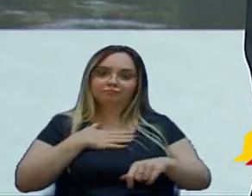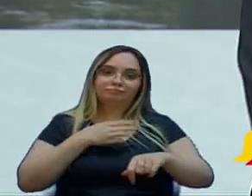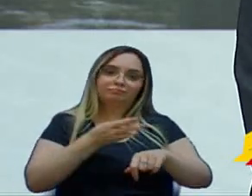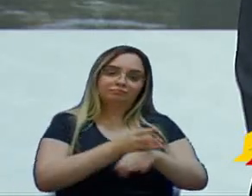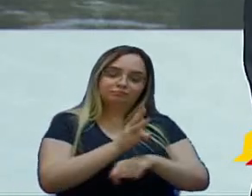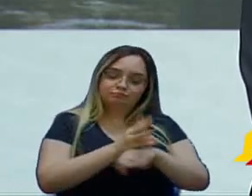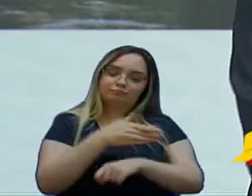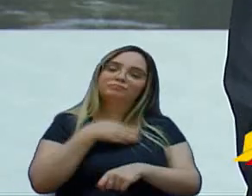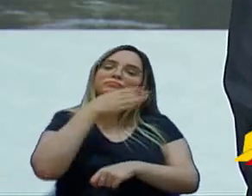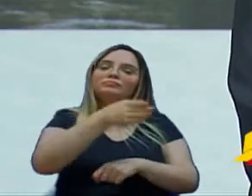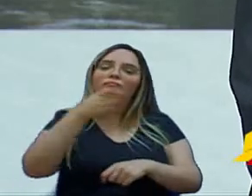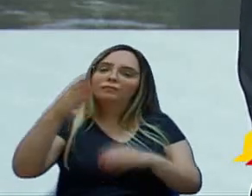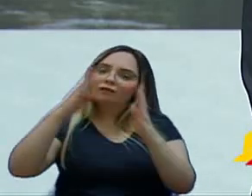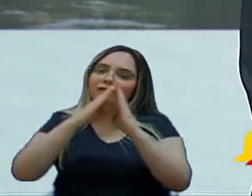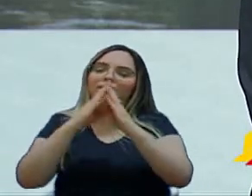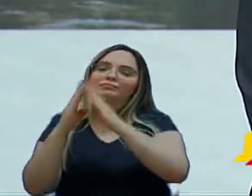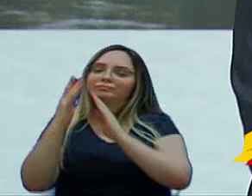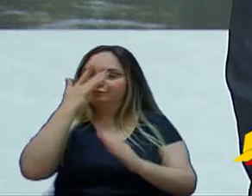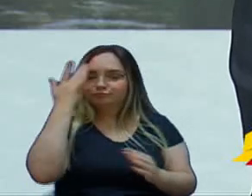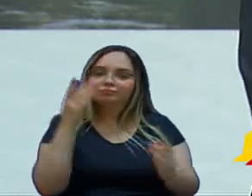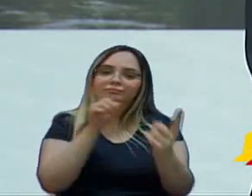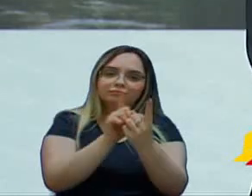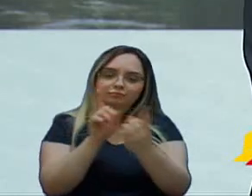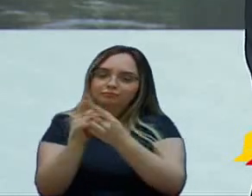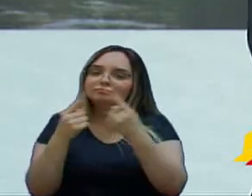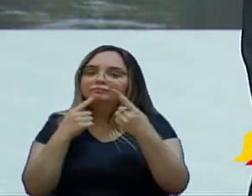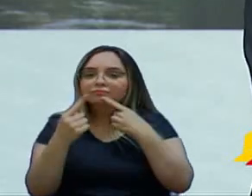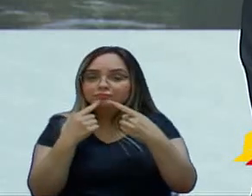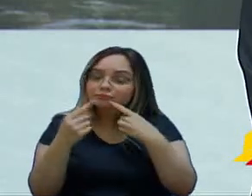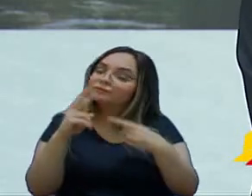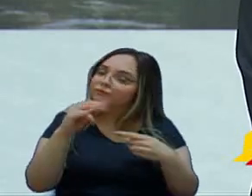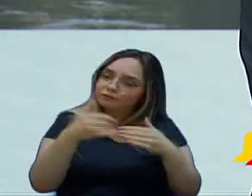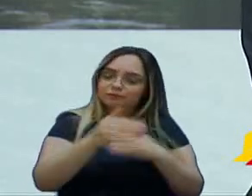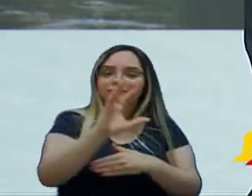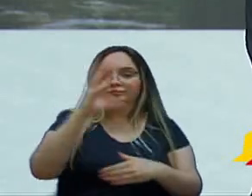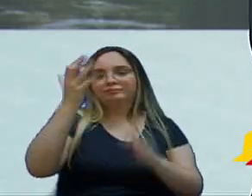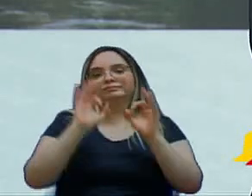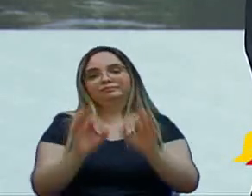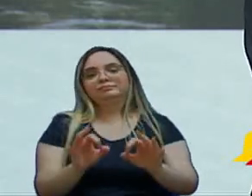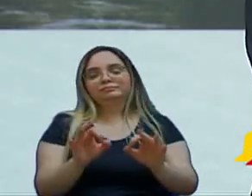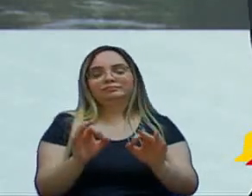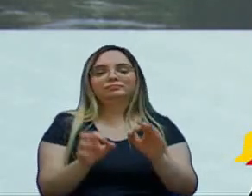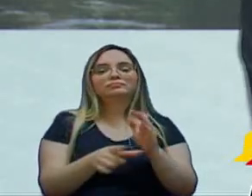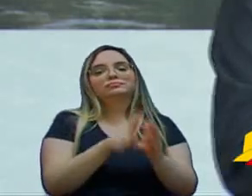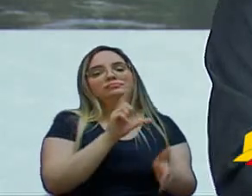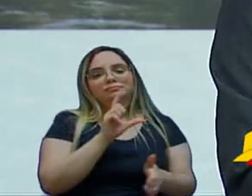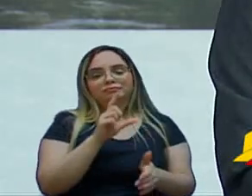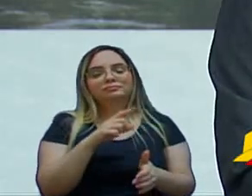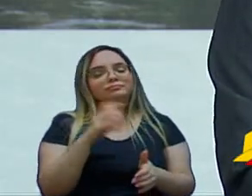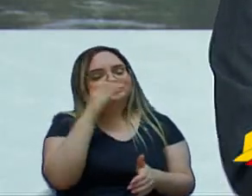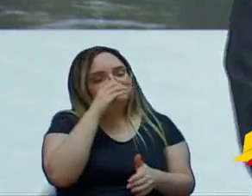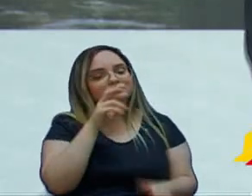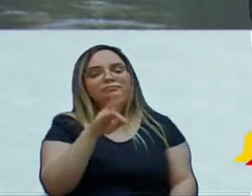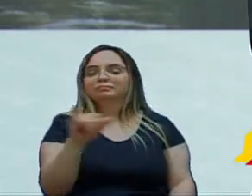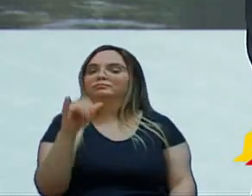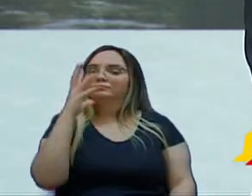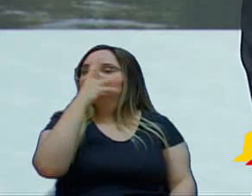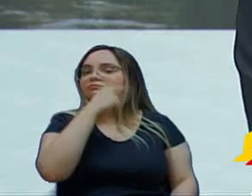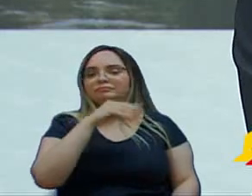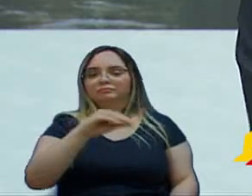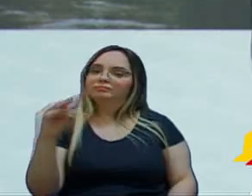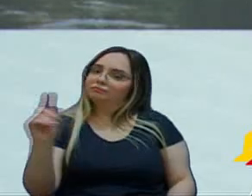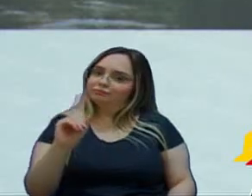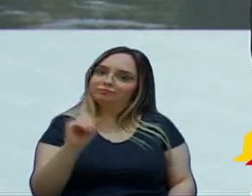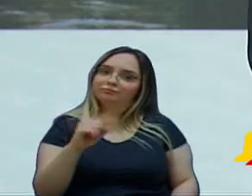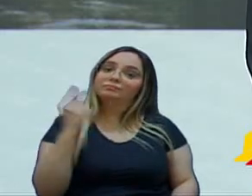vou pessoalmente em cada casa lá conversar com os moradores para falar que isso vai acontecer o quanto antes para você, cidadão, que paga seus